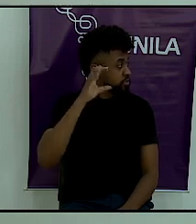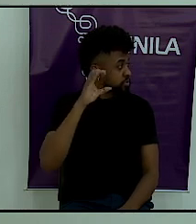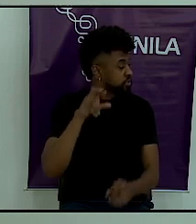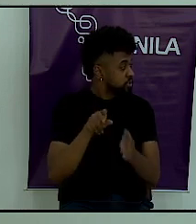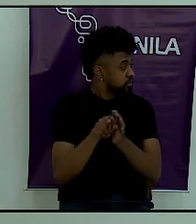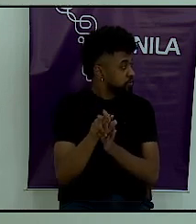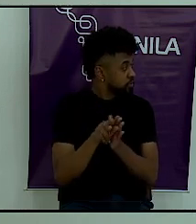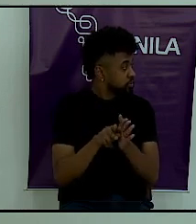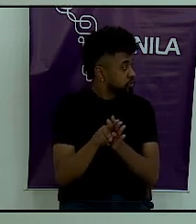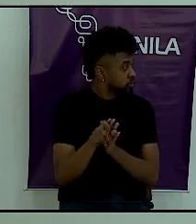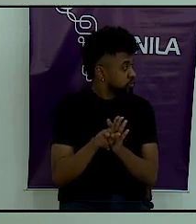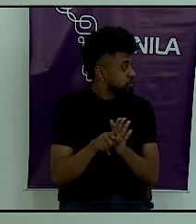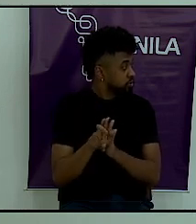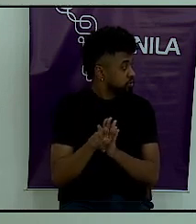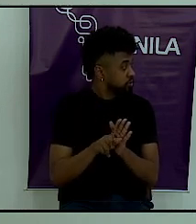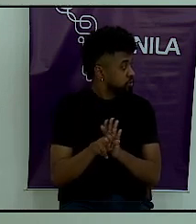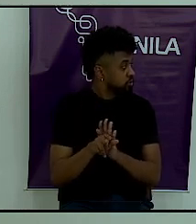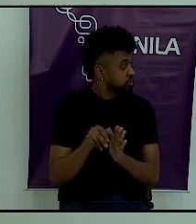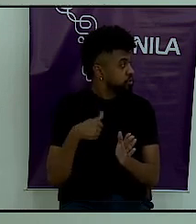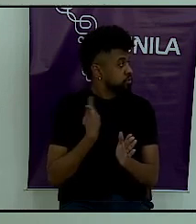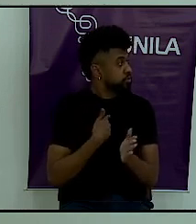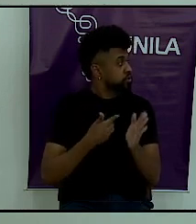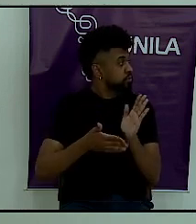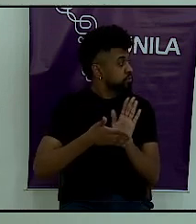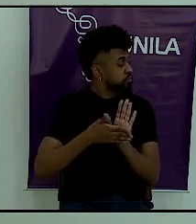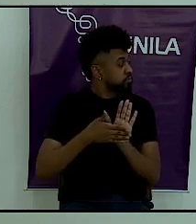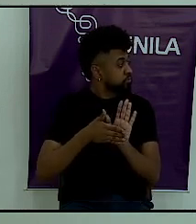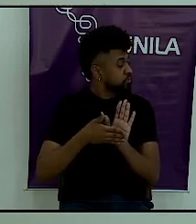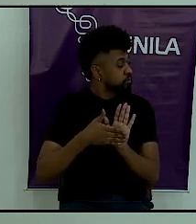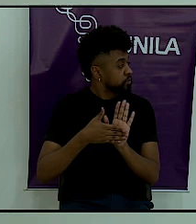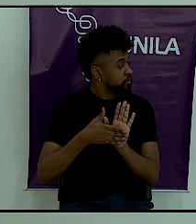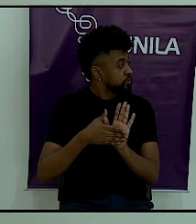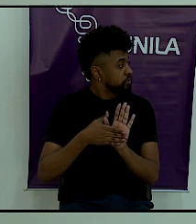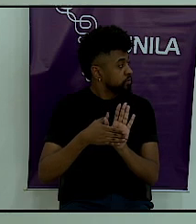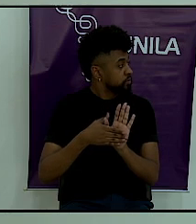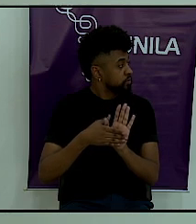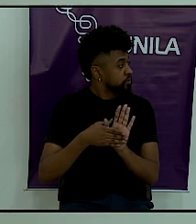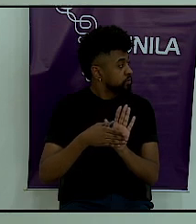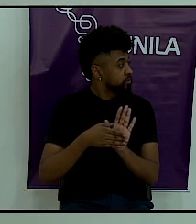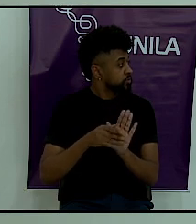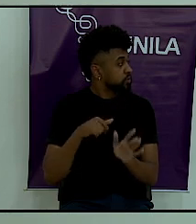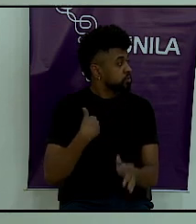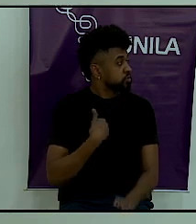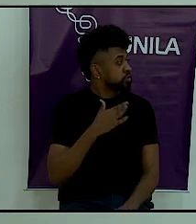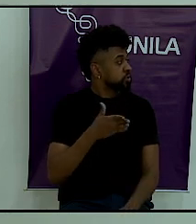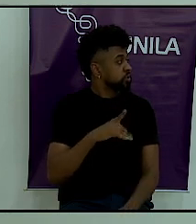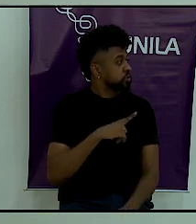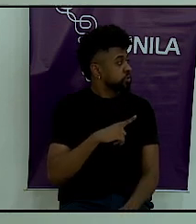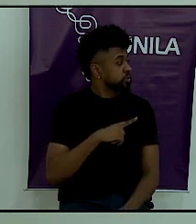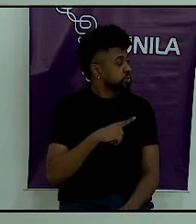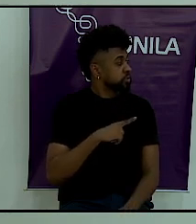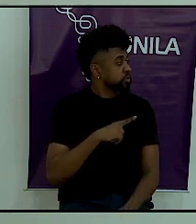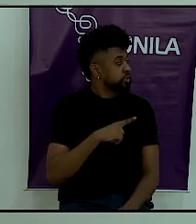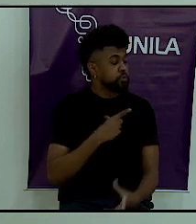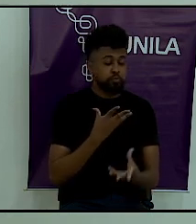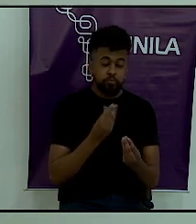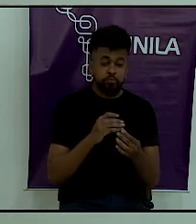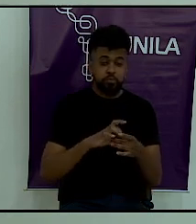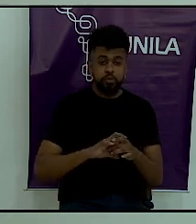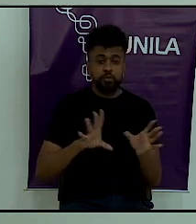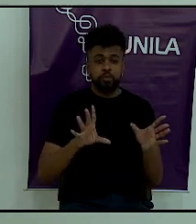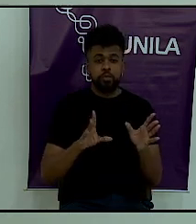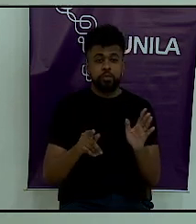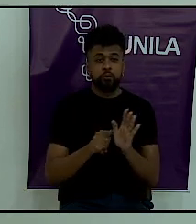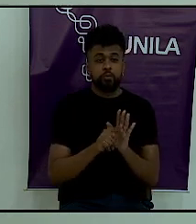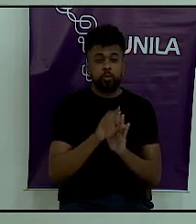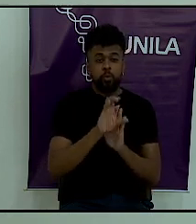Biológicas. E, bom, a nossa proposta é... A gente já está com a curricularização da extensão,